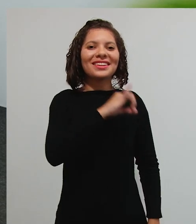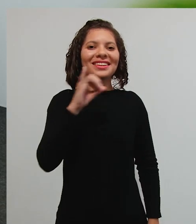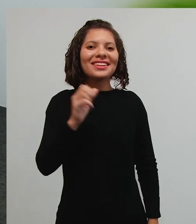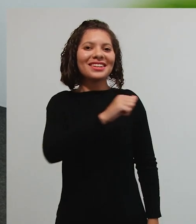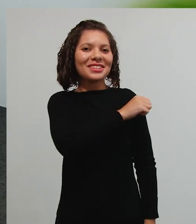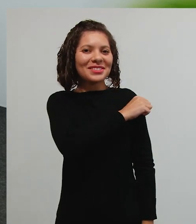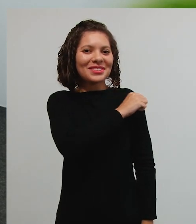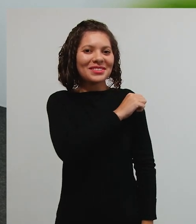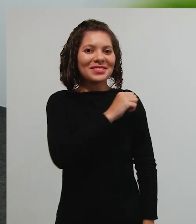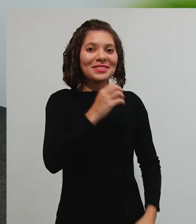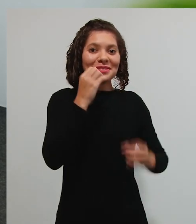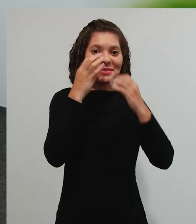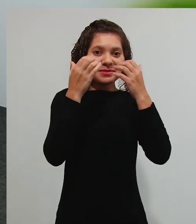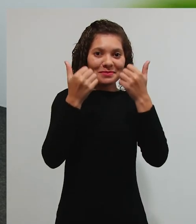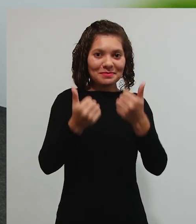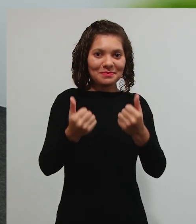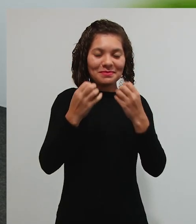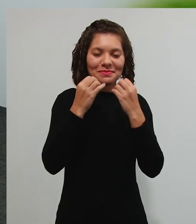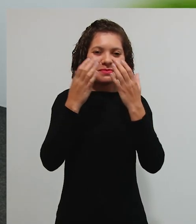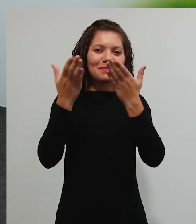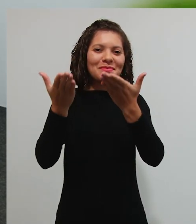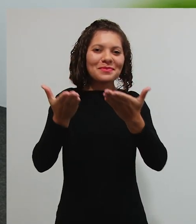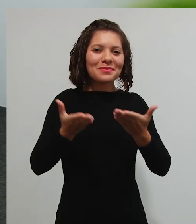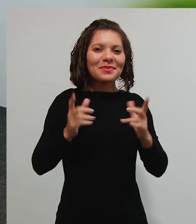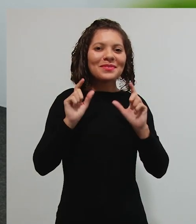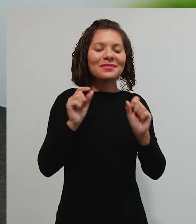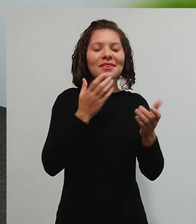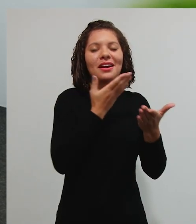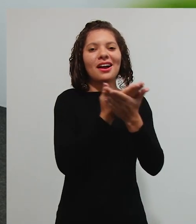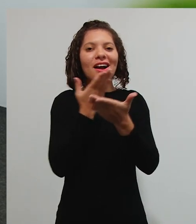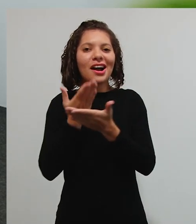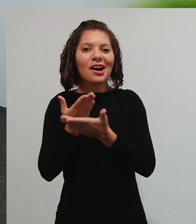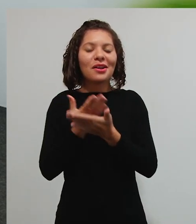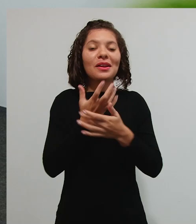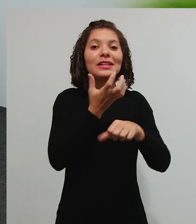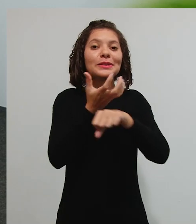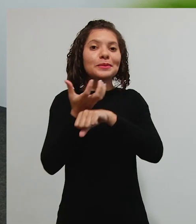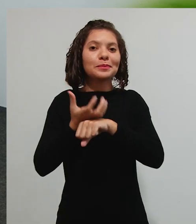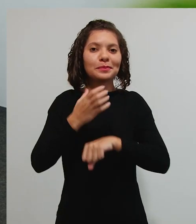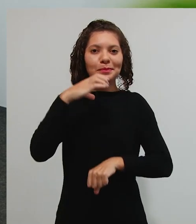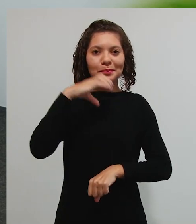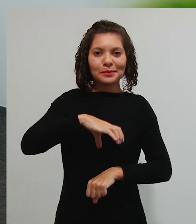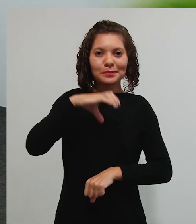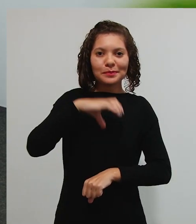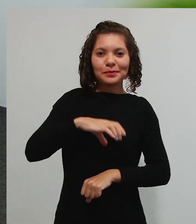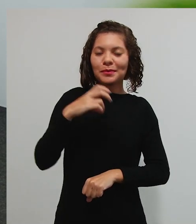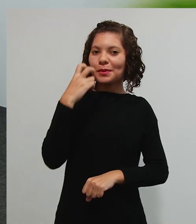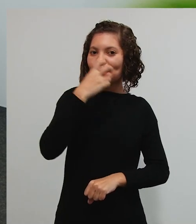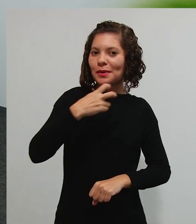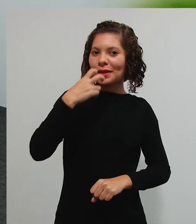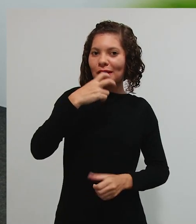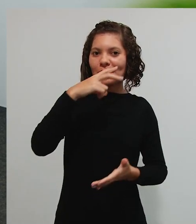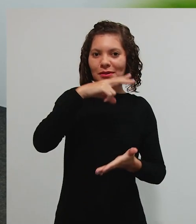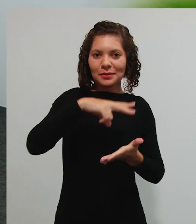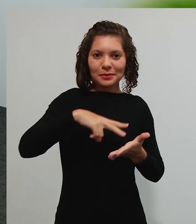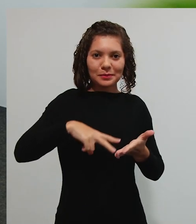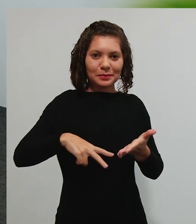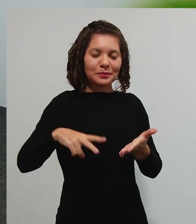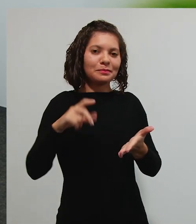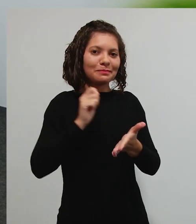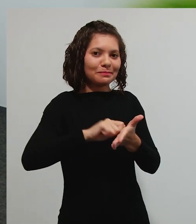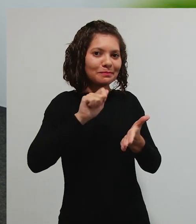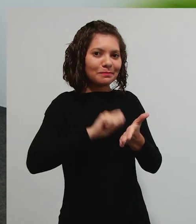Olá, aluno, olá, aluna, seja bem-vindo, bem-vinda a mais uma aula da disciplina Língua Portuguesa, Oralidade, Leitura e